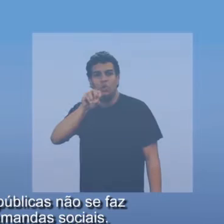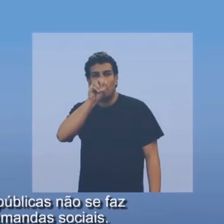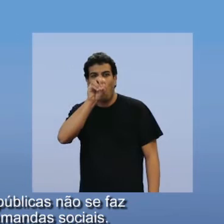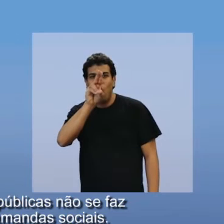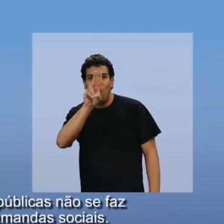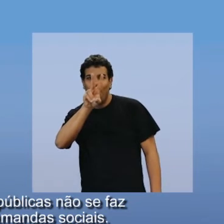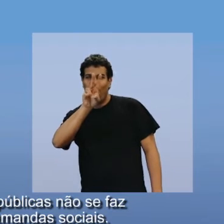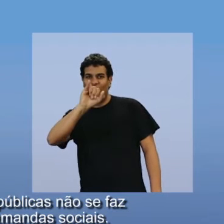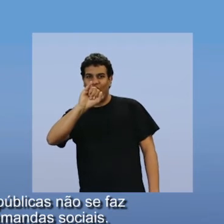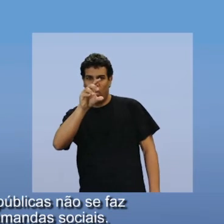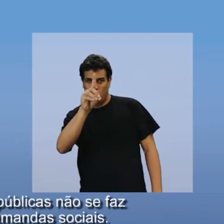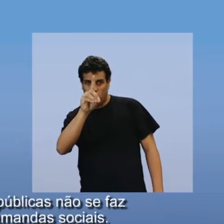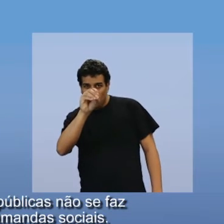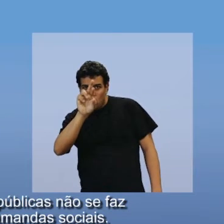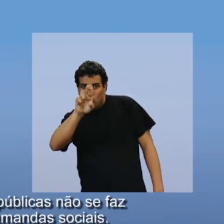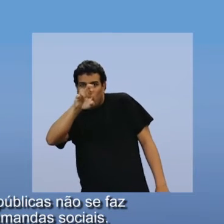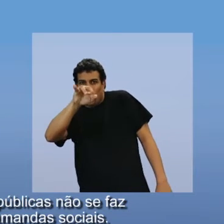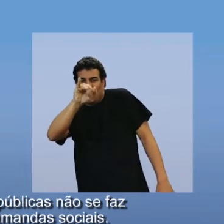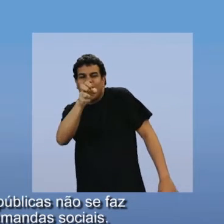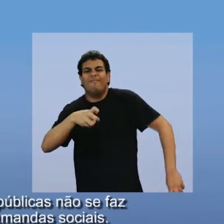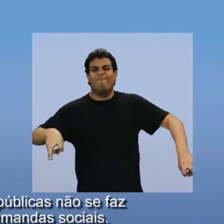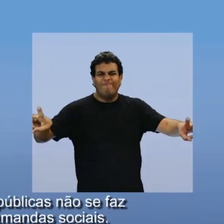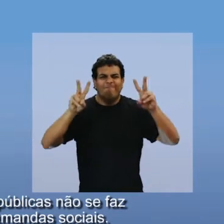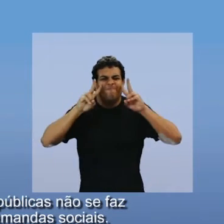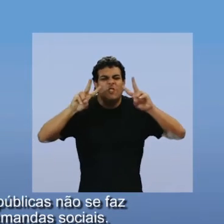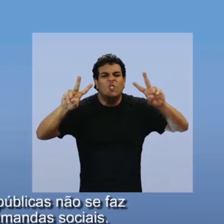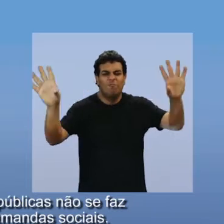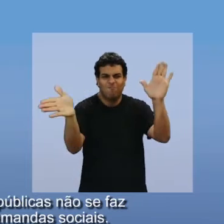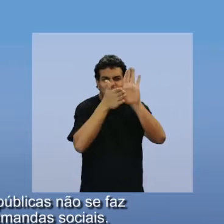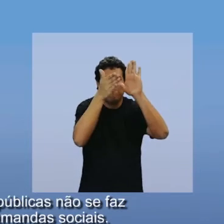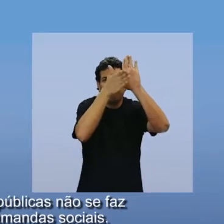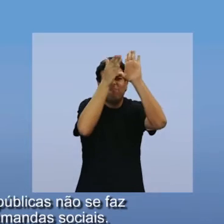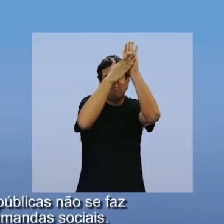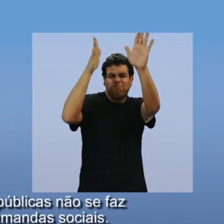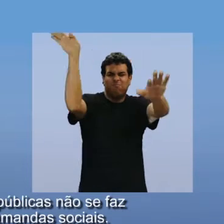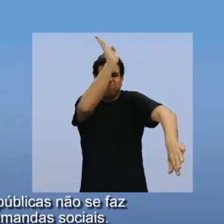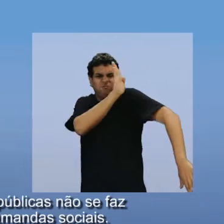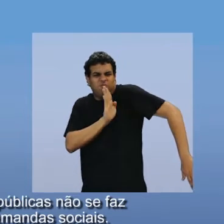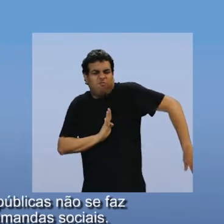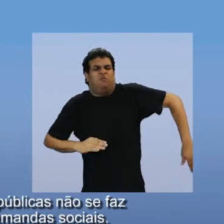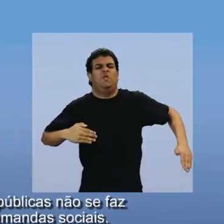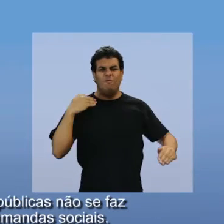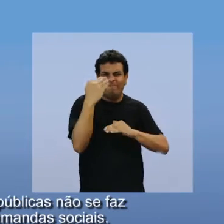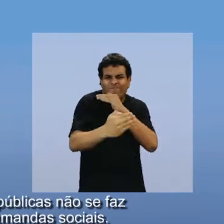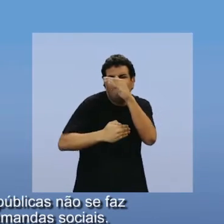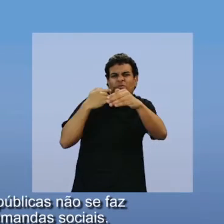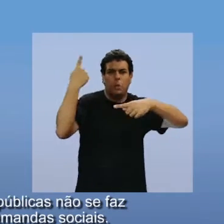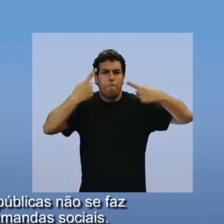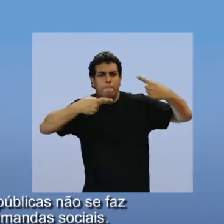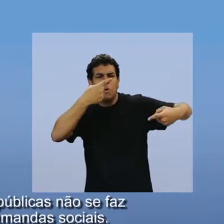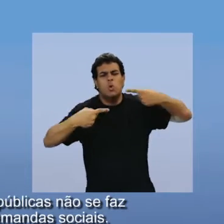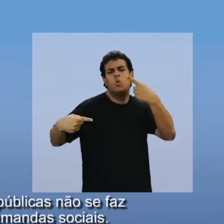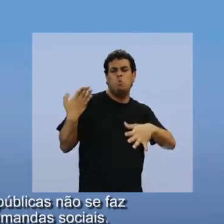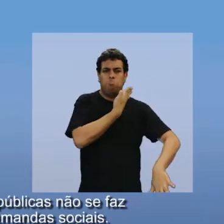A ouvidoria é a visão e a voz da população. A indução de políticas públicas não se faz sem que os